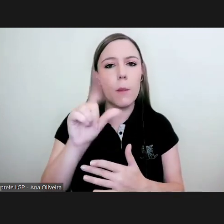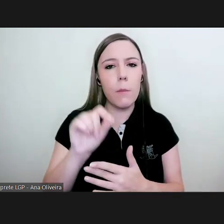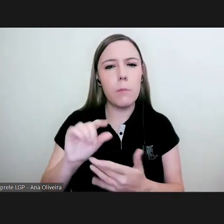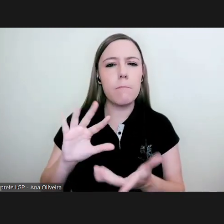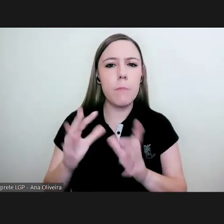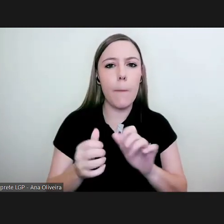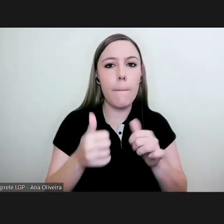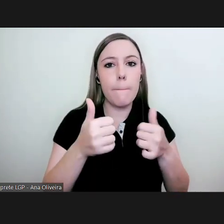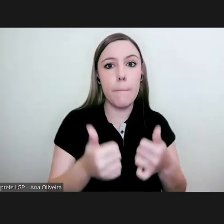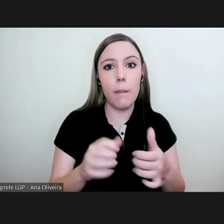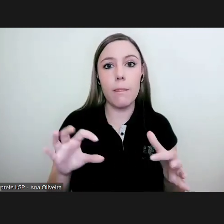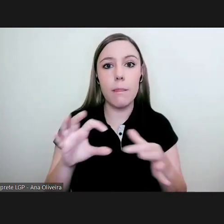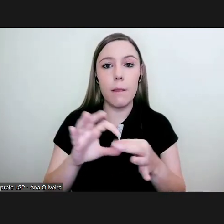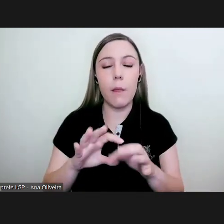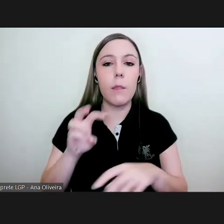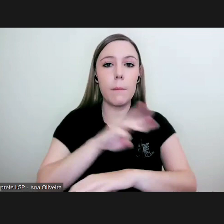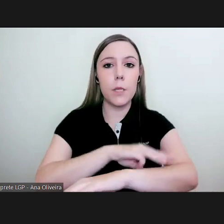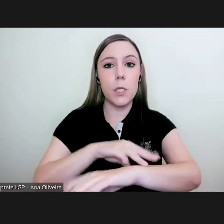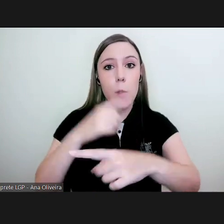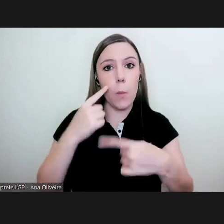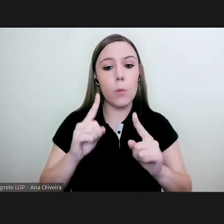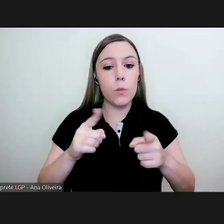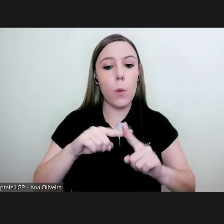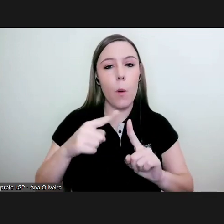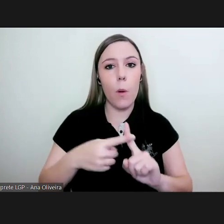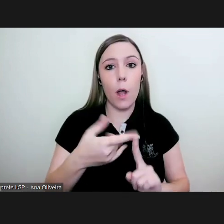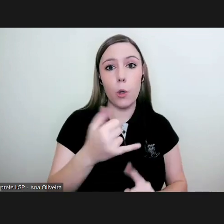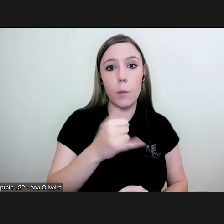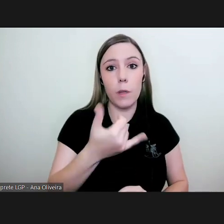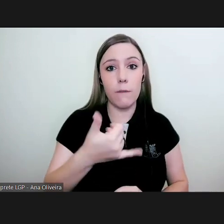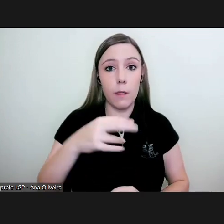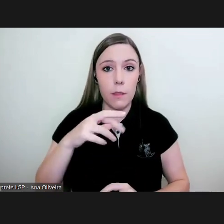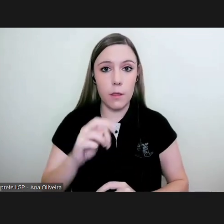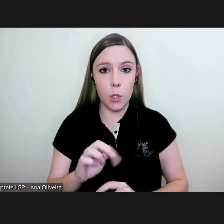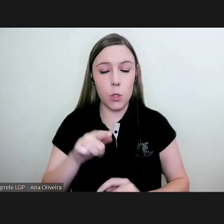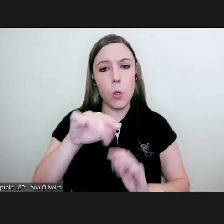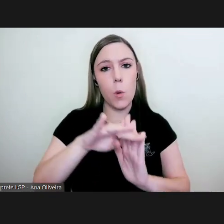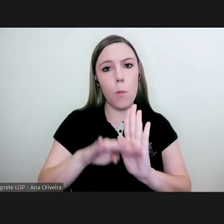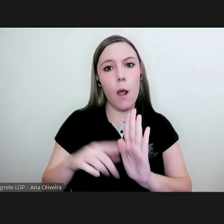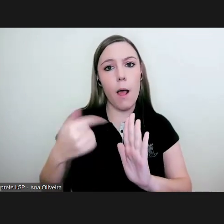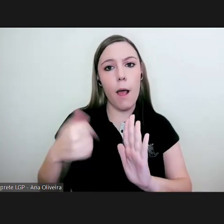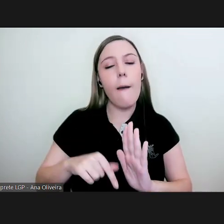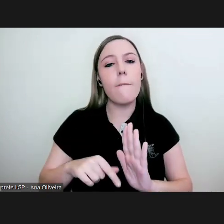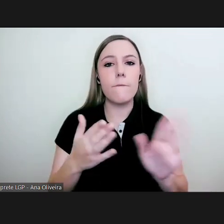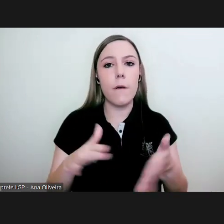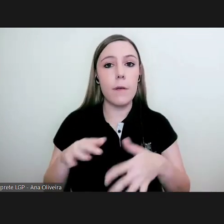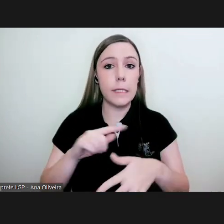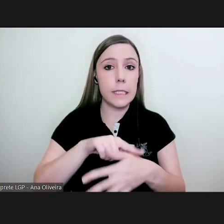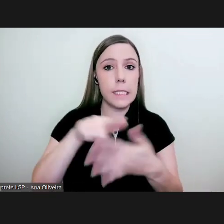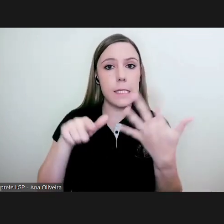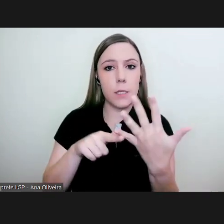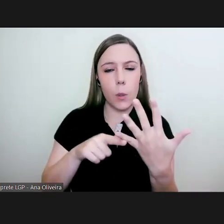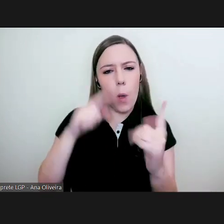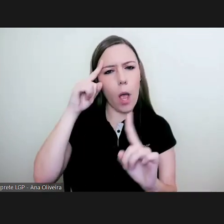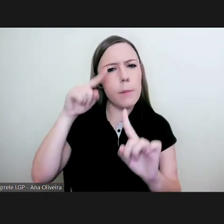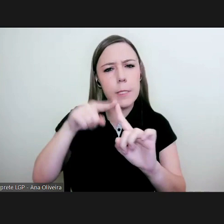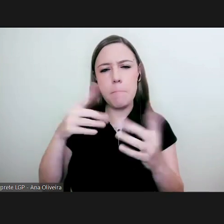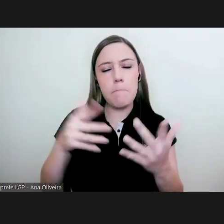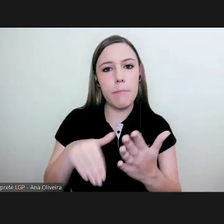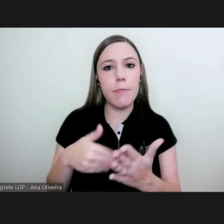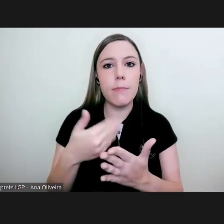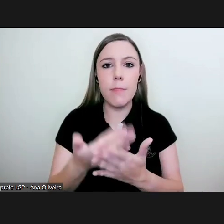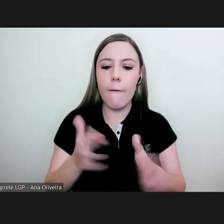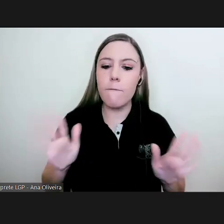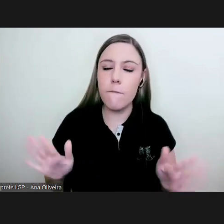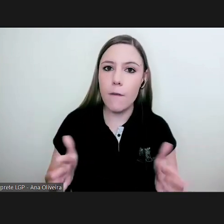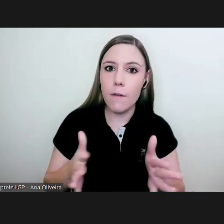pública. Lançado em 2023, este programa, estruturado em 5 eixos, visa contribuir para a promoção da